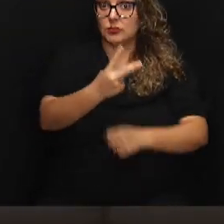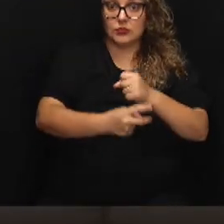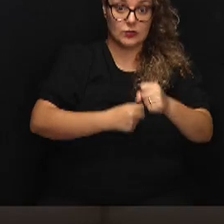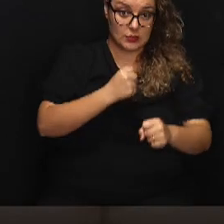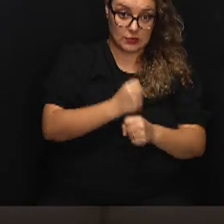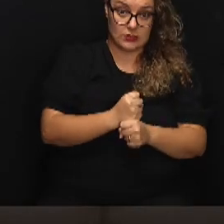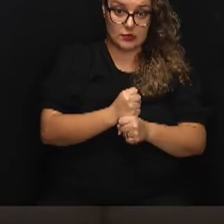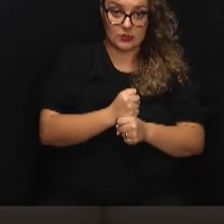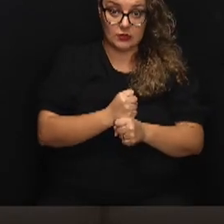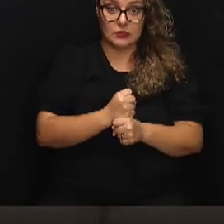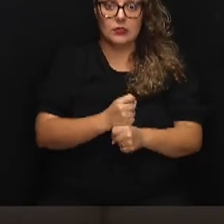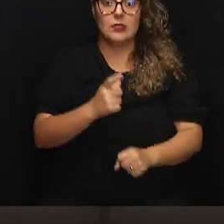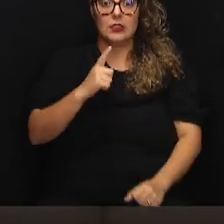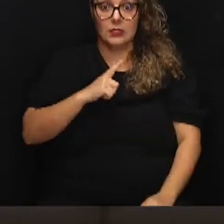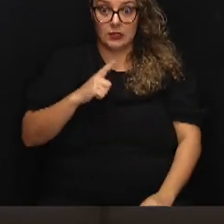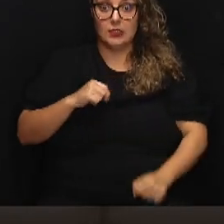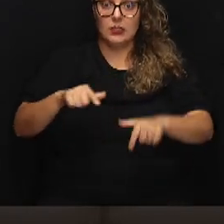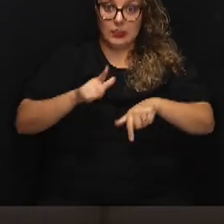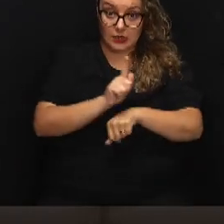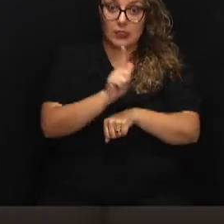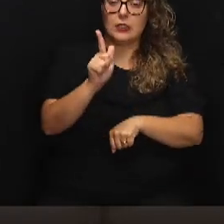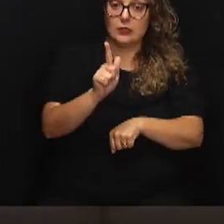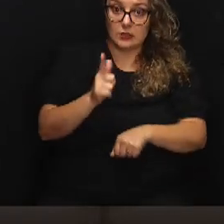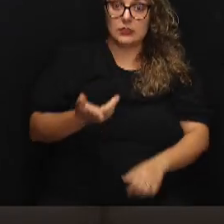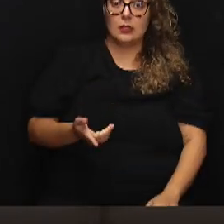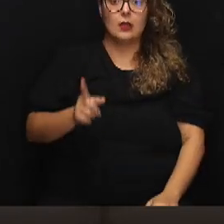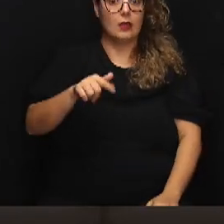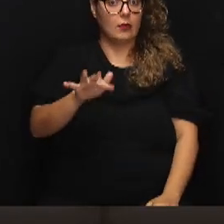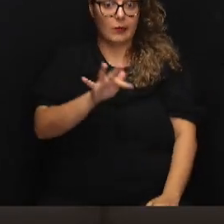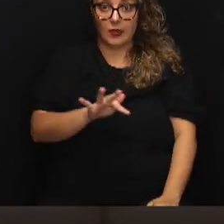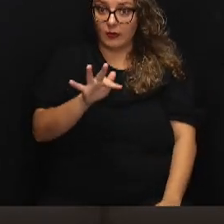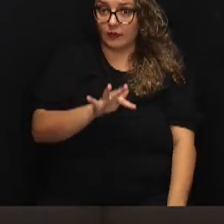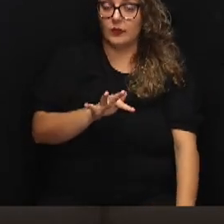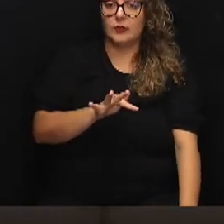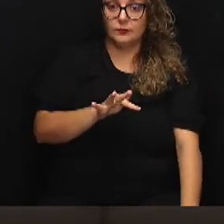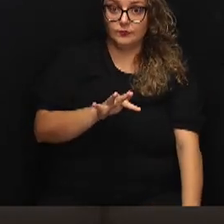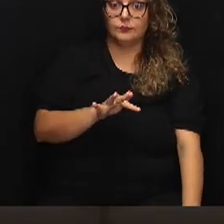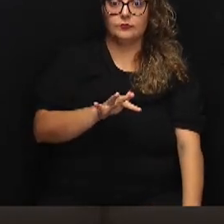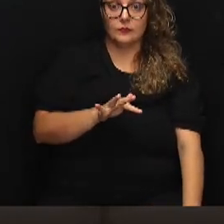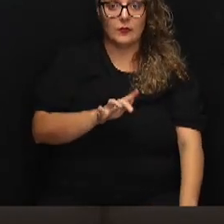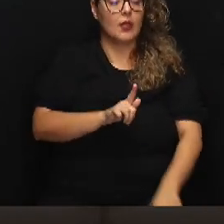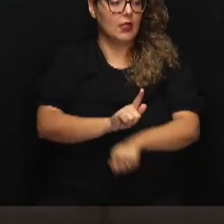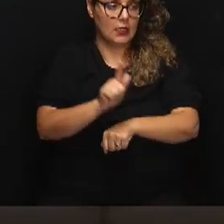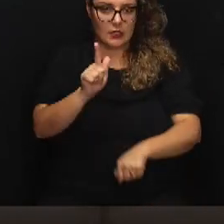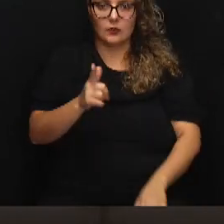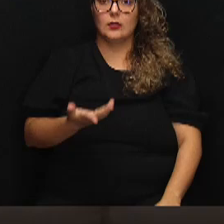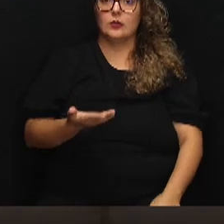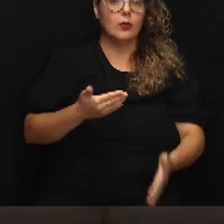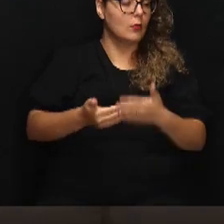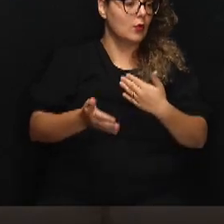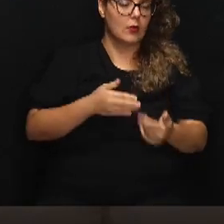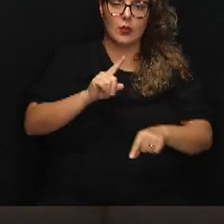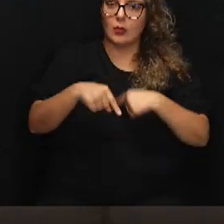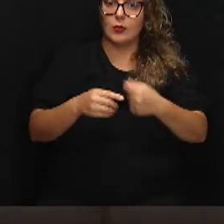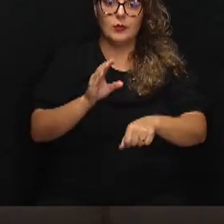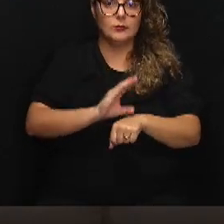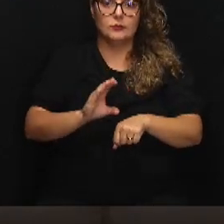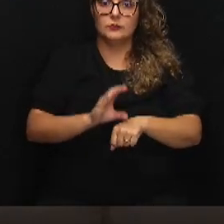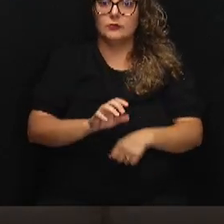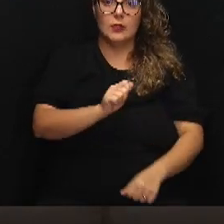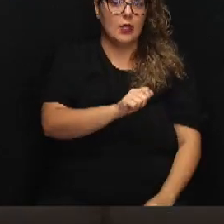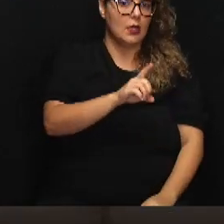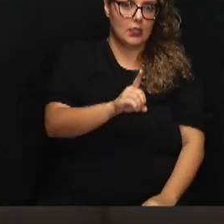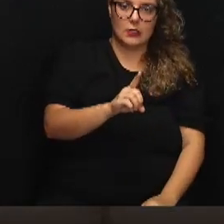e tem título de graduação. Então, ele é uma faculdade, a pessoa sai graduada, como qualquer outro curso, como na DM, como